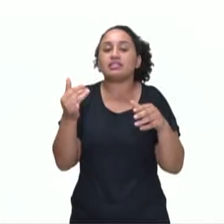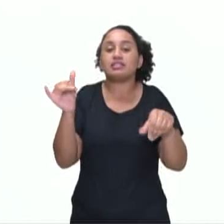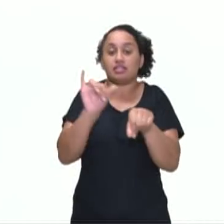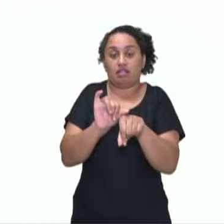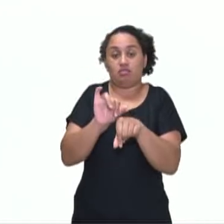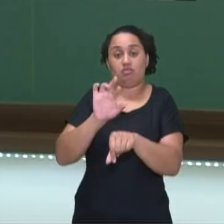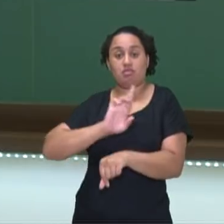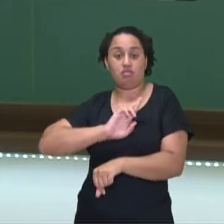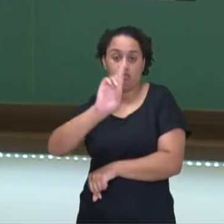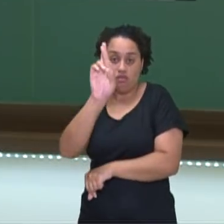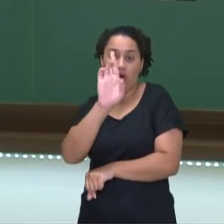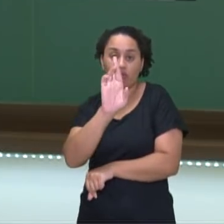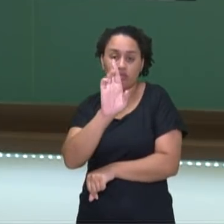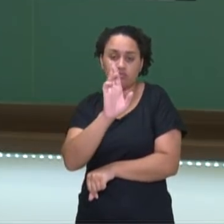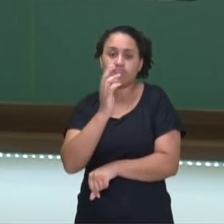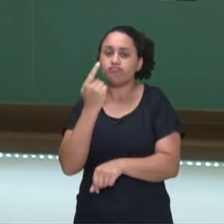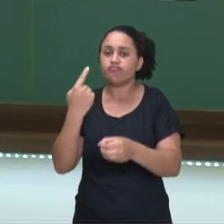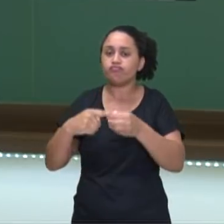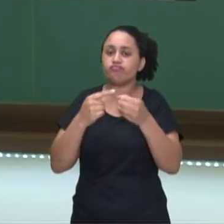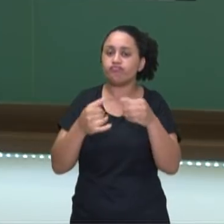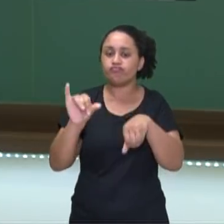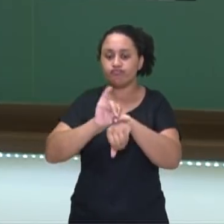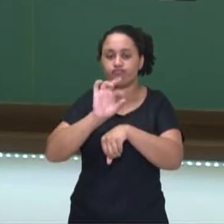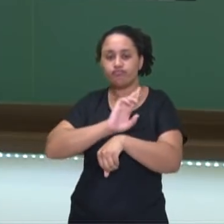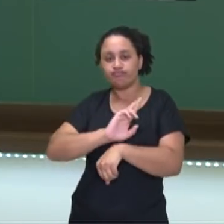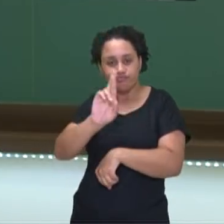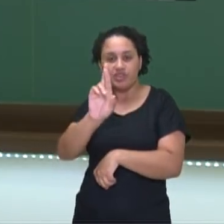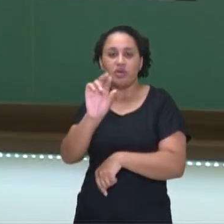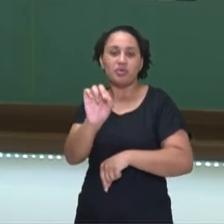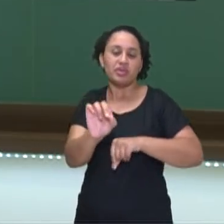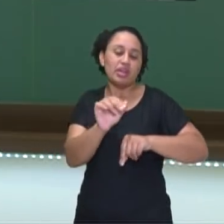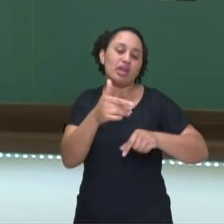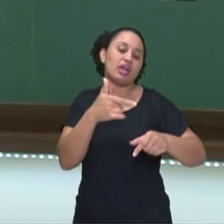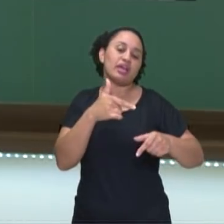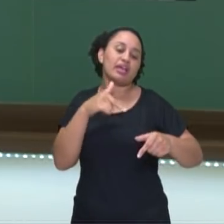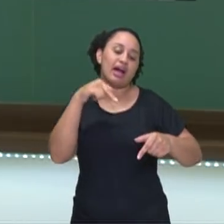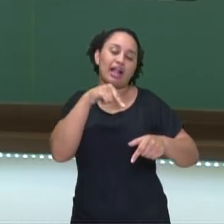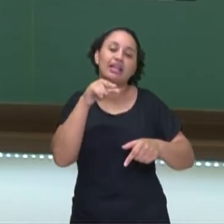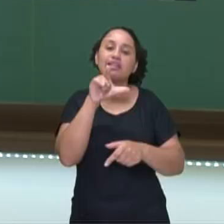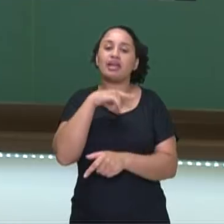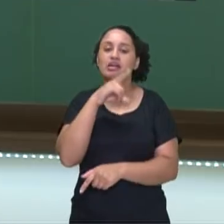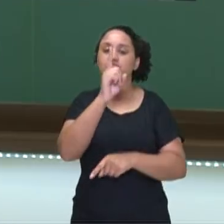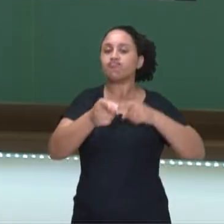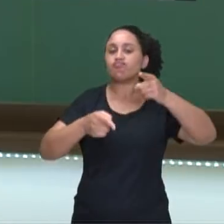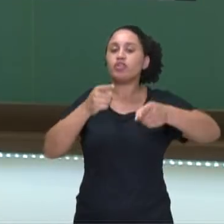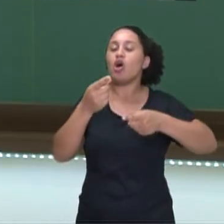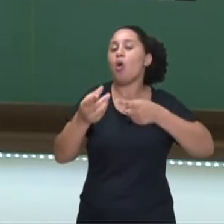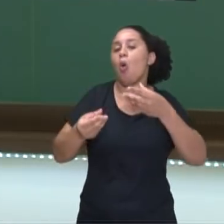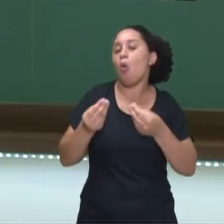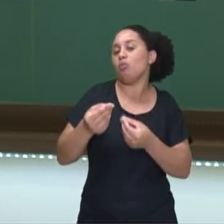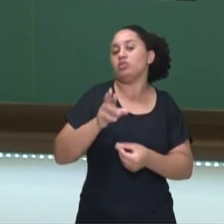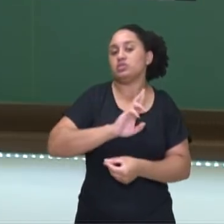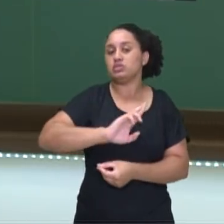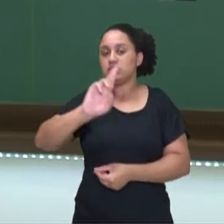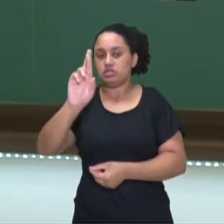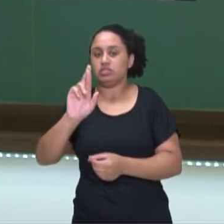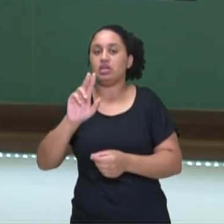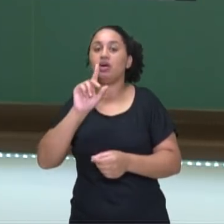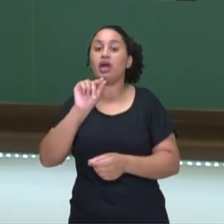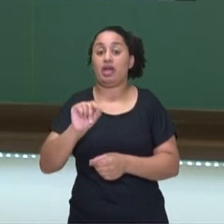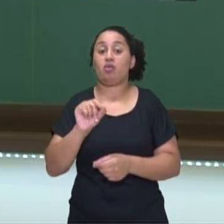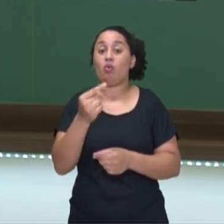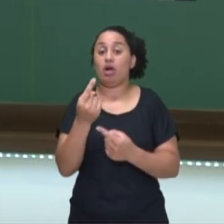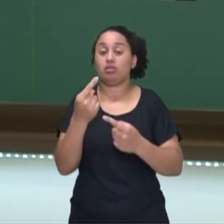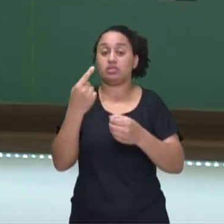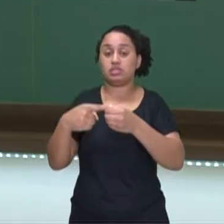religiosa, essa capital religiosa de onde saem, então, as determinações religiosas, o centro religioso, era